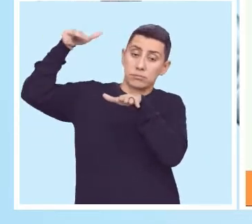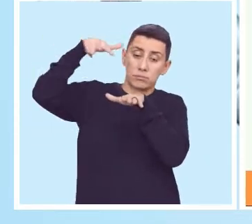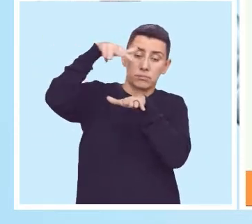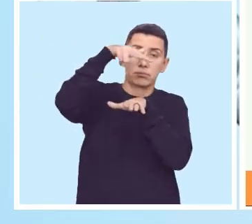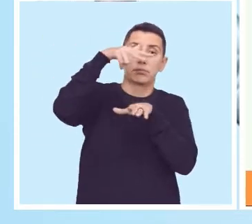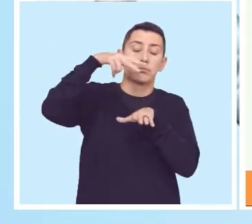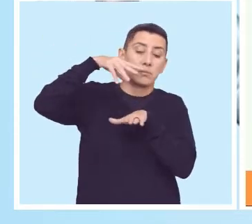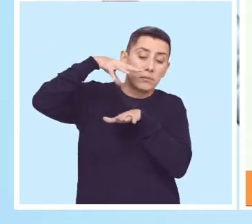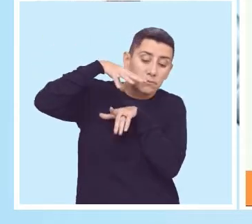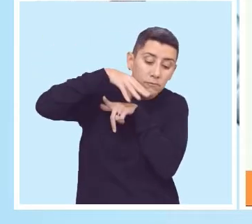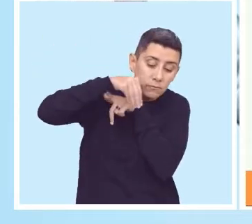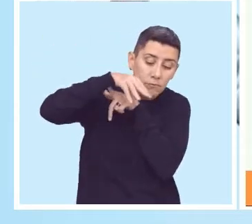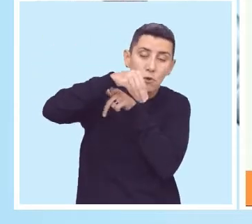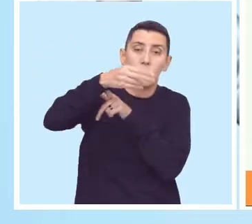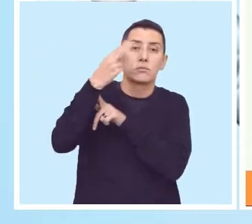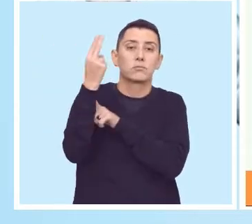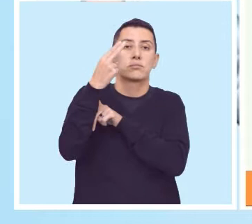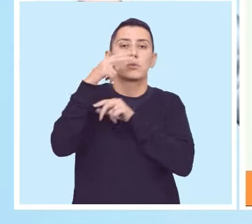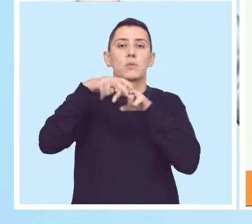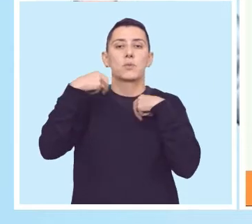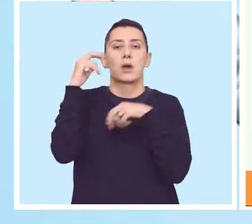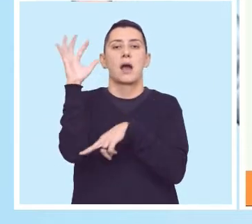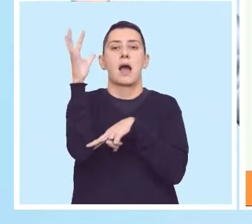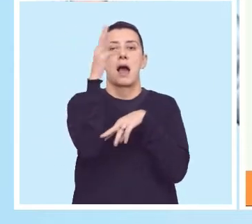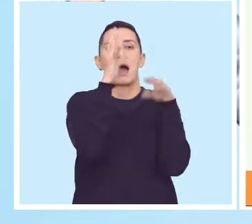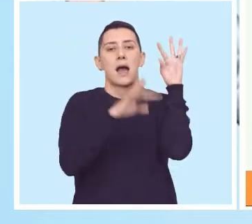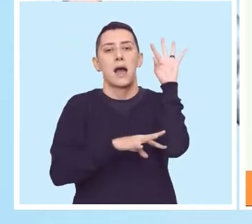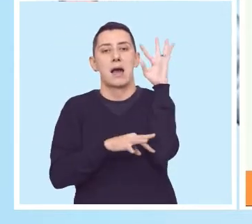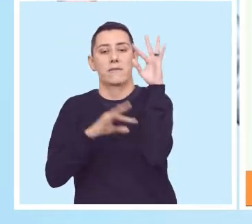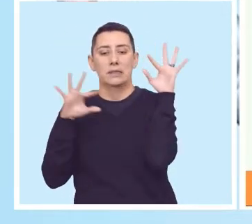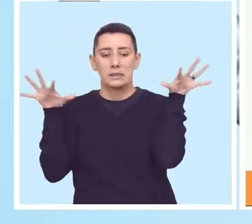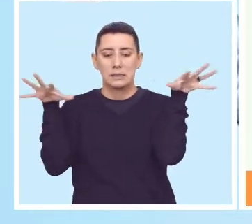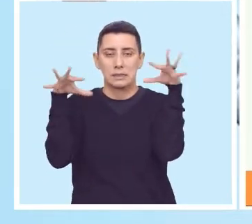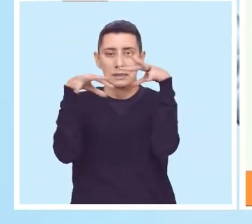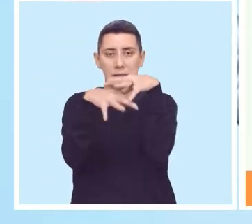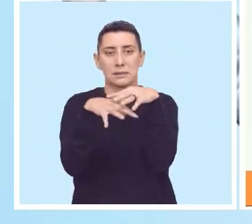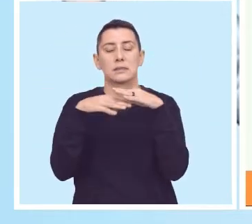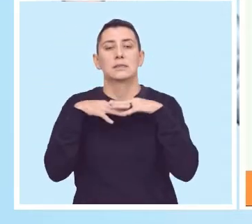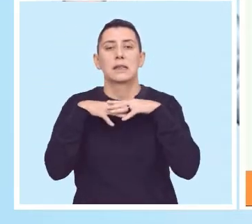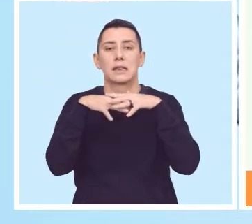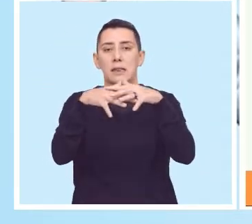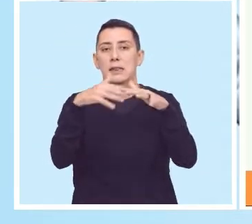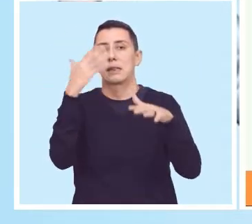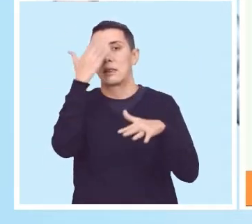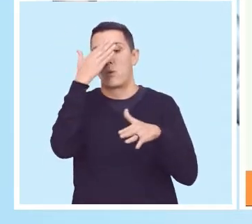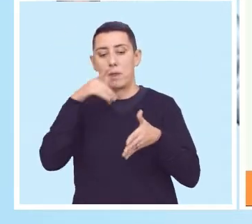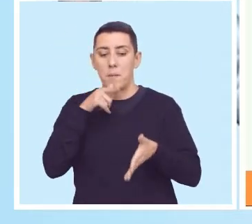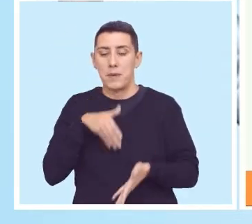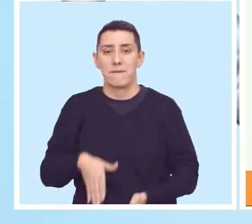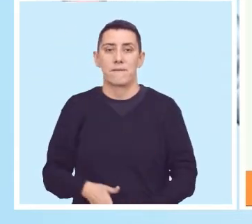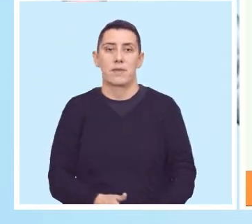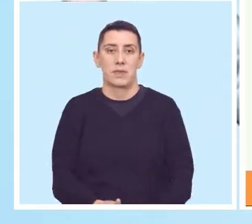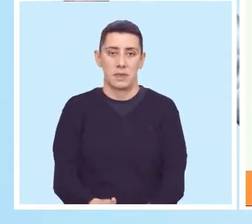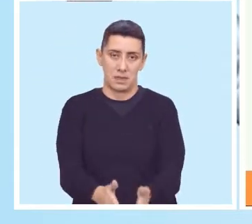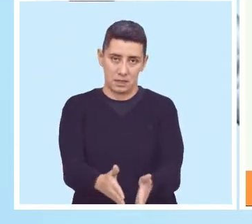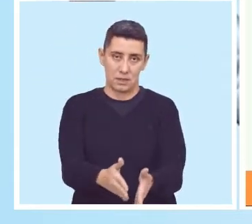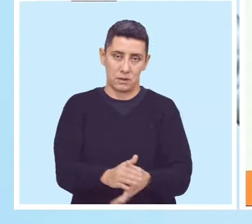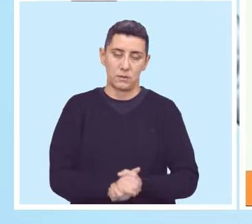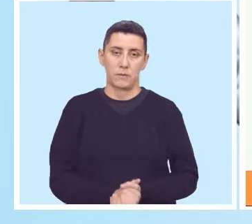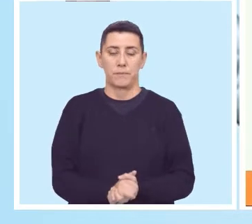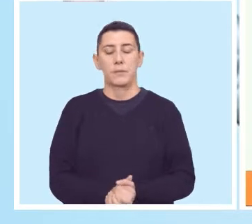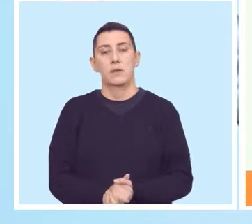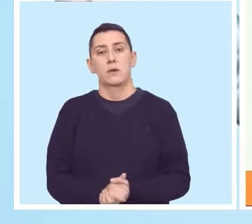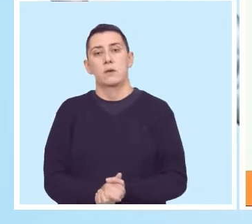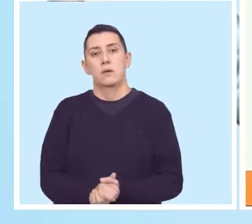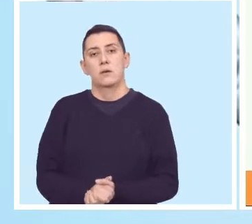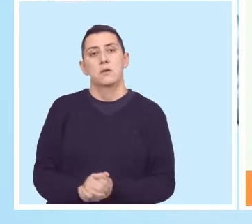conseguia capturar nada de imagem referente aqui ao Igarapé. Então, aqui, de repente, numa outra fase de projeto,